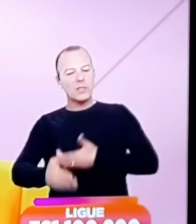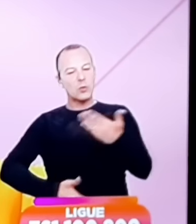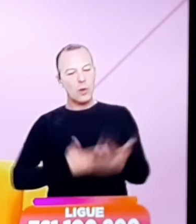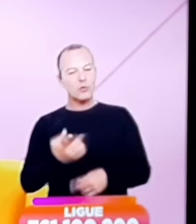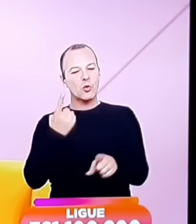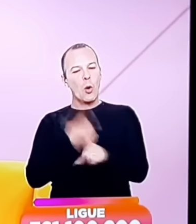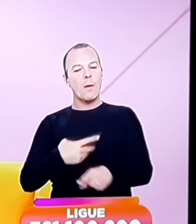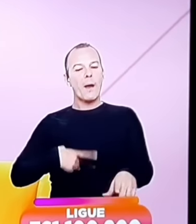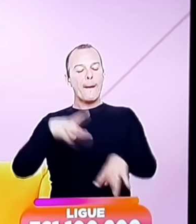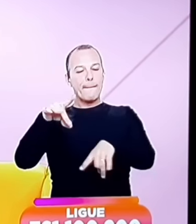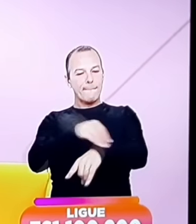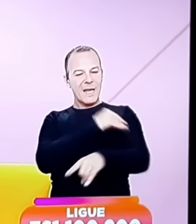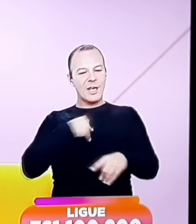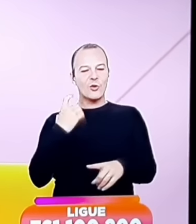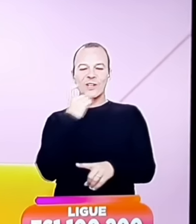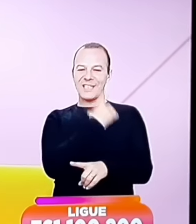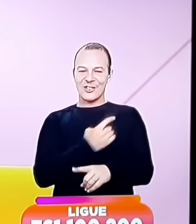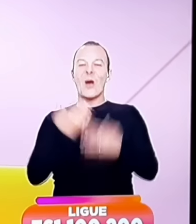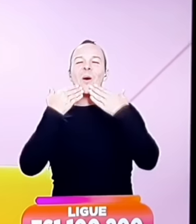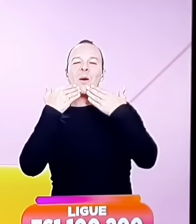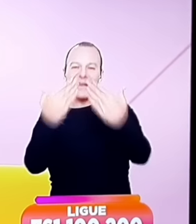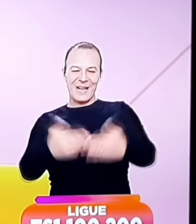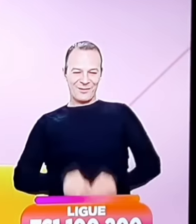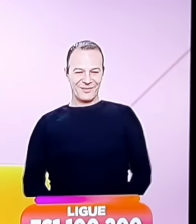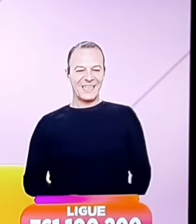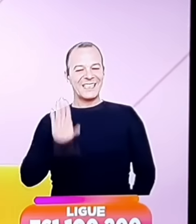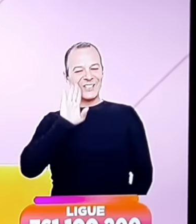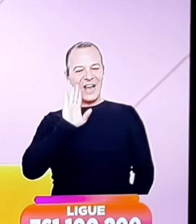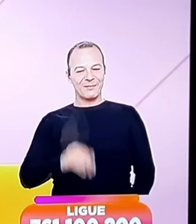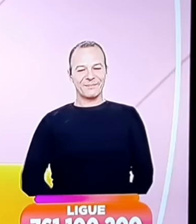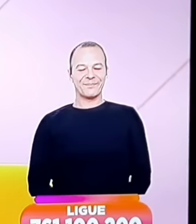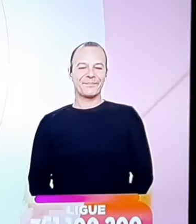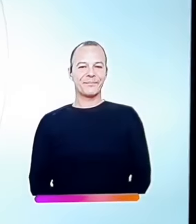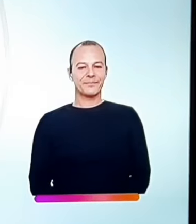voltamos com o médico dentista e tudo bem. Obrigado. Até já. Obrigado, Miguel. Obrigado.